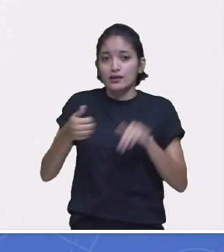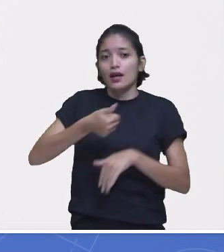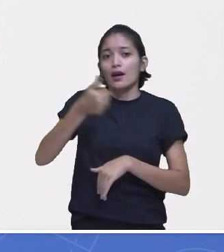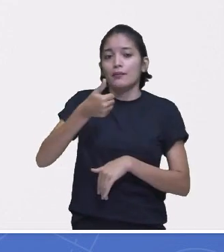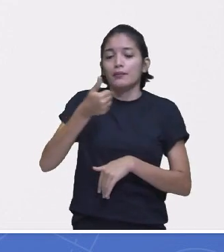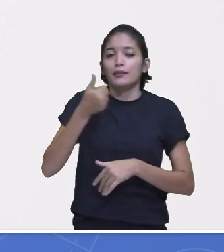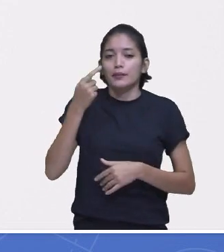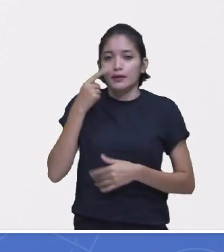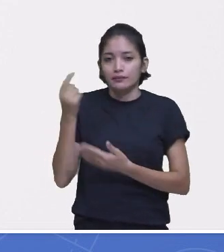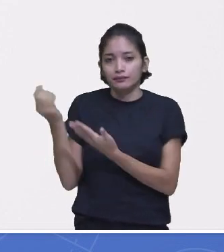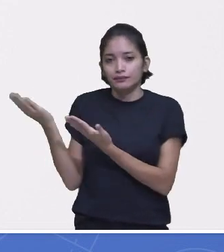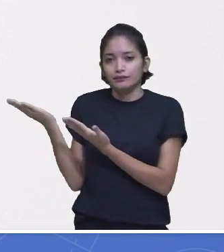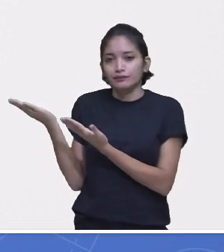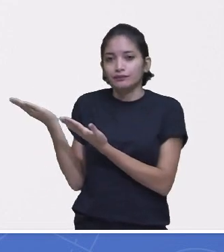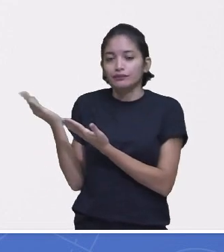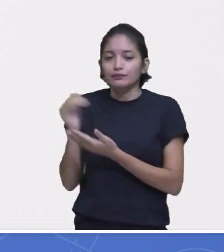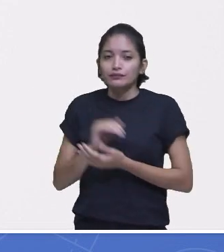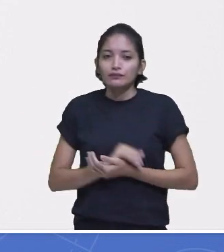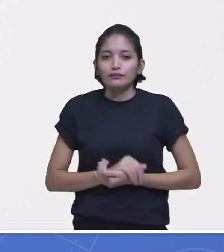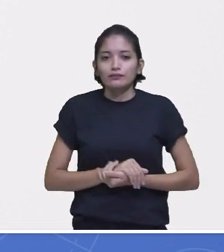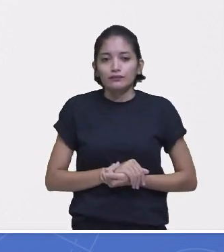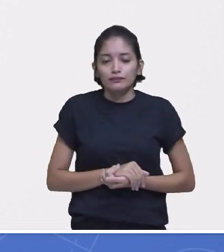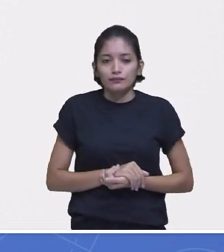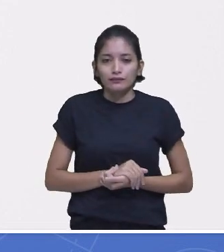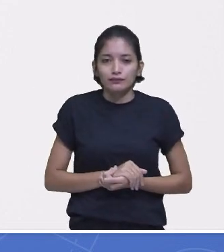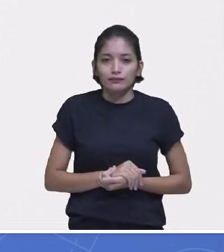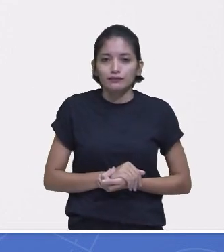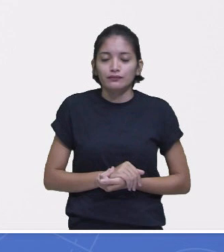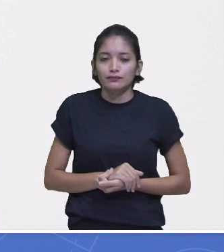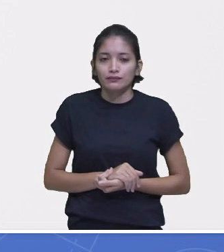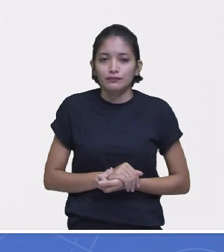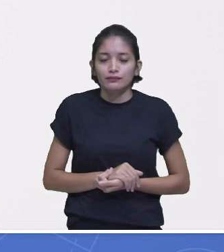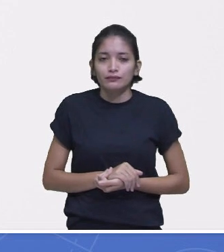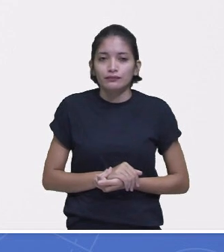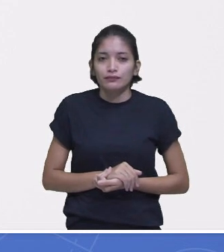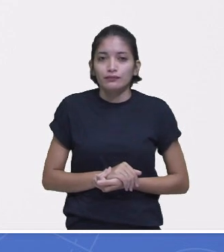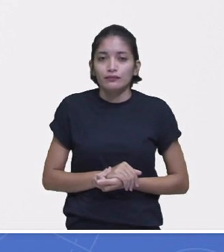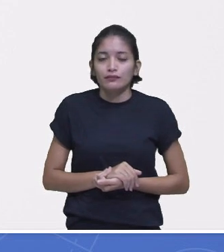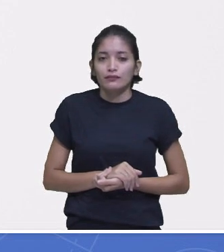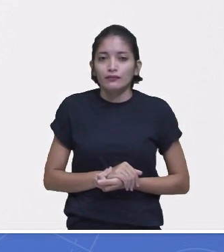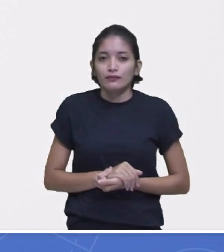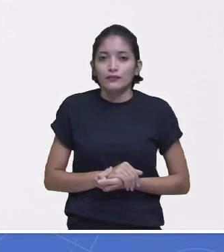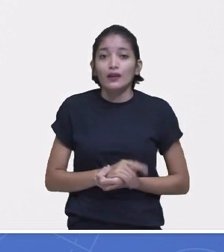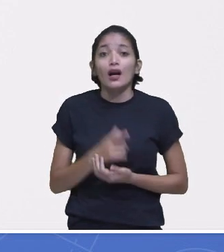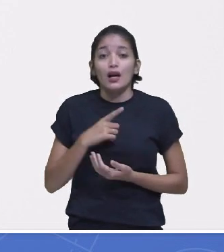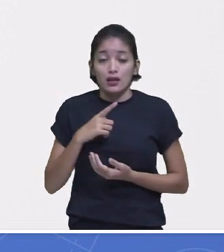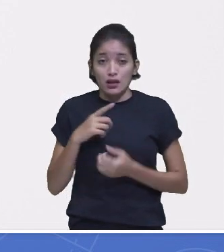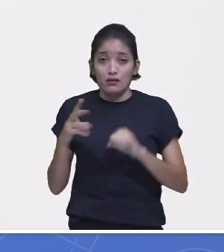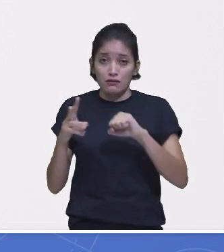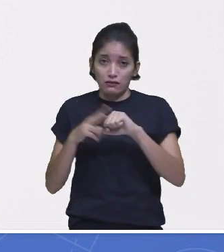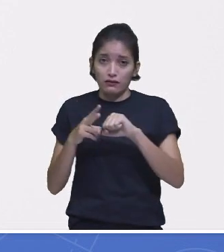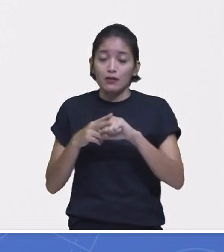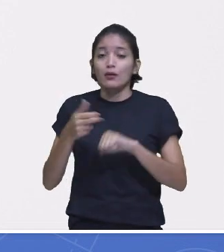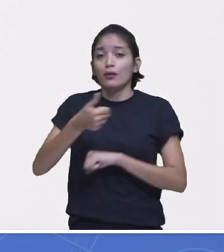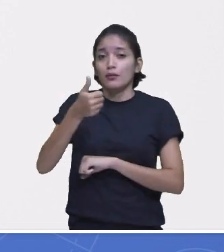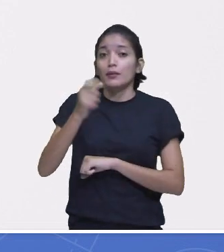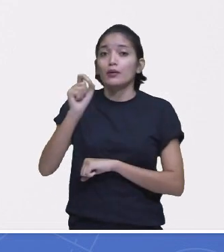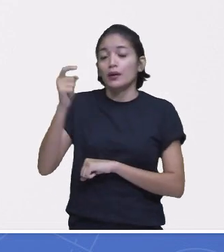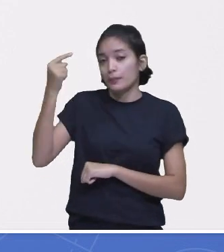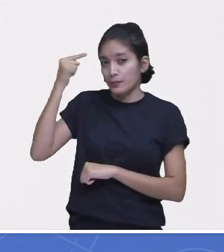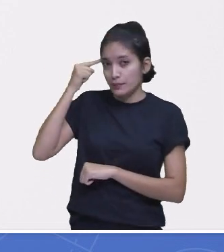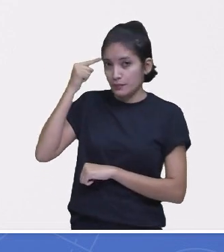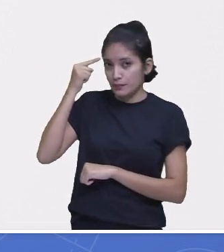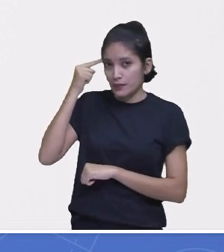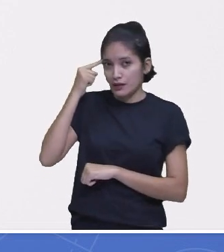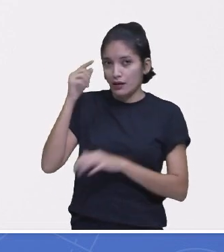primeira, es verdad que ir de vacaciones. Aí você vai trabalhar um daqueles verbos, ele está em ordem. E o primeiro é o pensar, claro, a